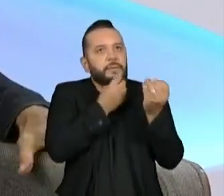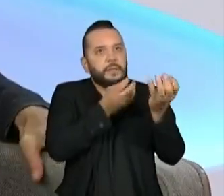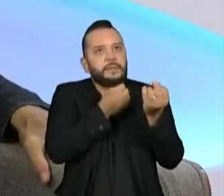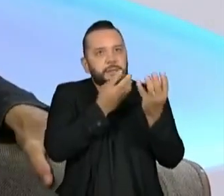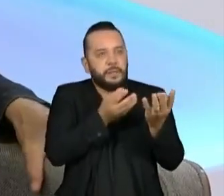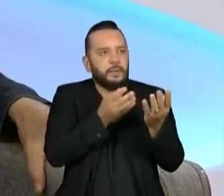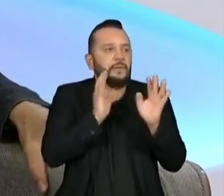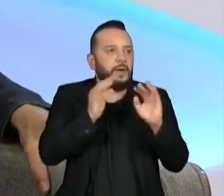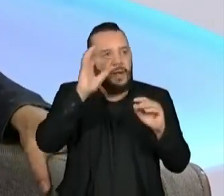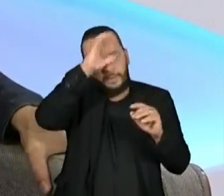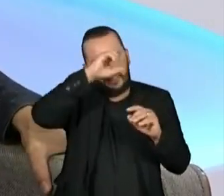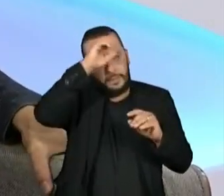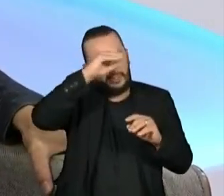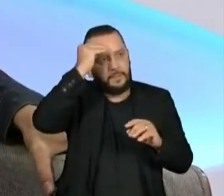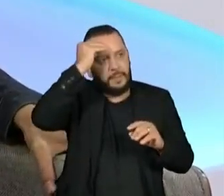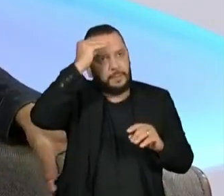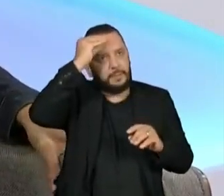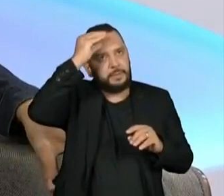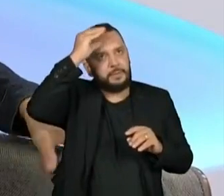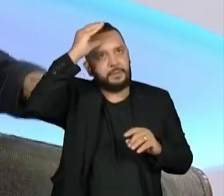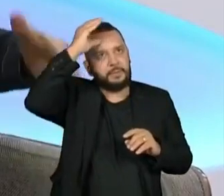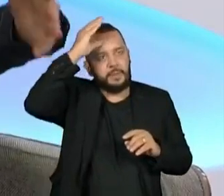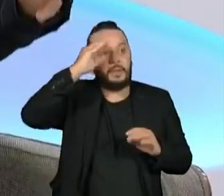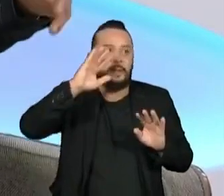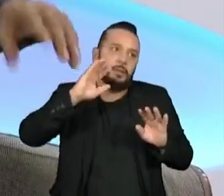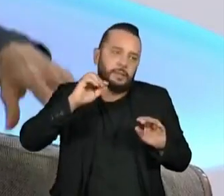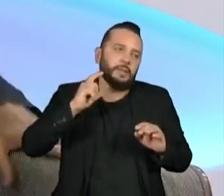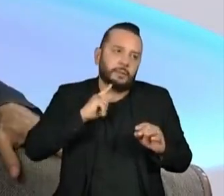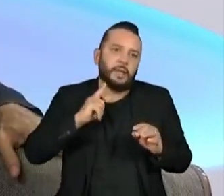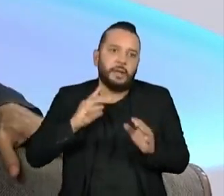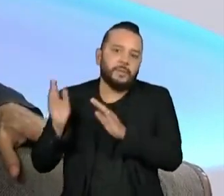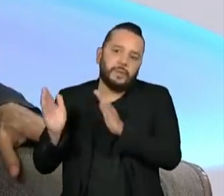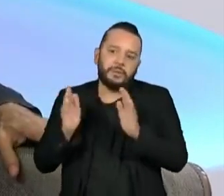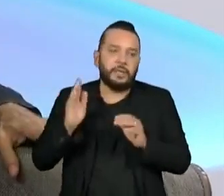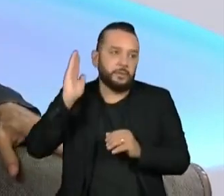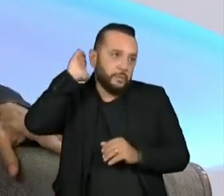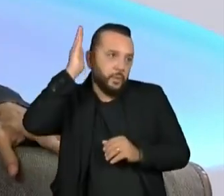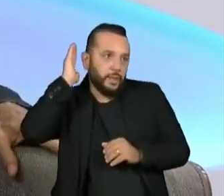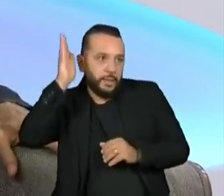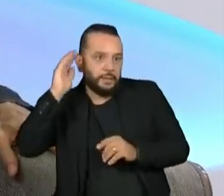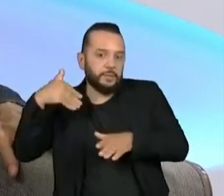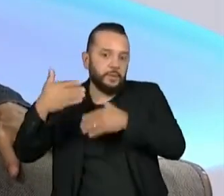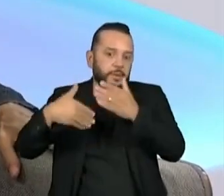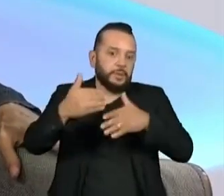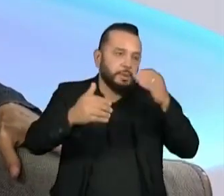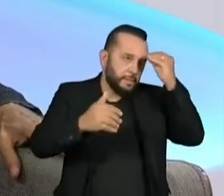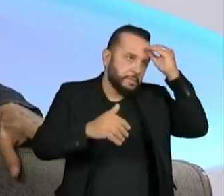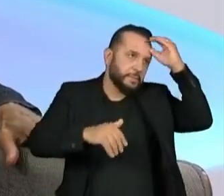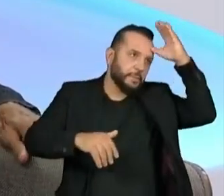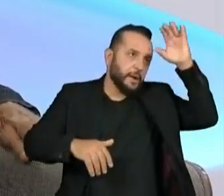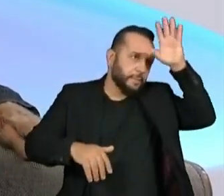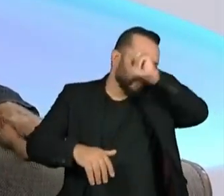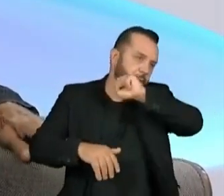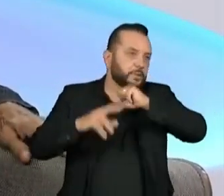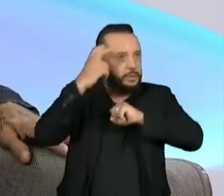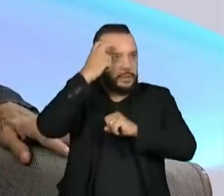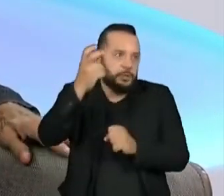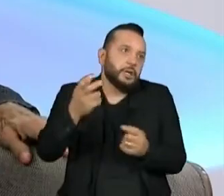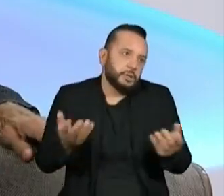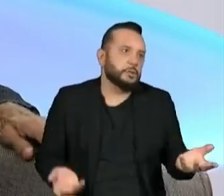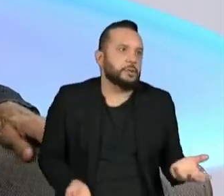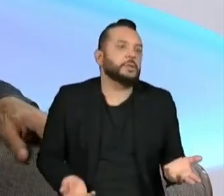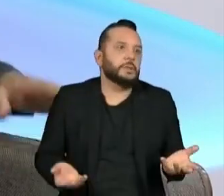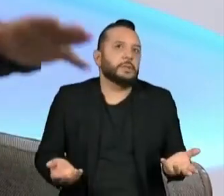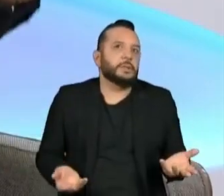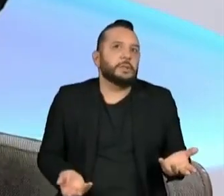mexendo, entendeu? Não pode deixar de passar pela burrice, pelo que a gente chama de burrice. Entende? Porque a inteligência não